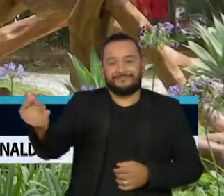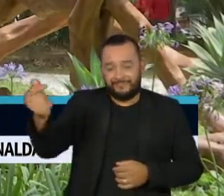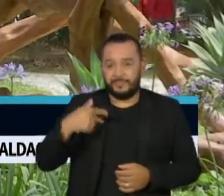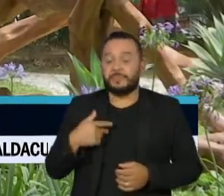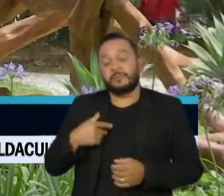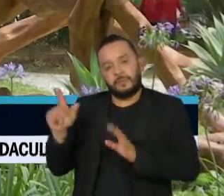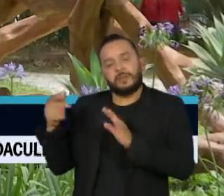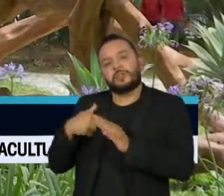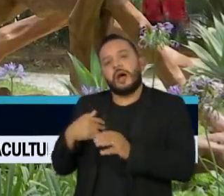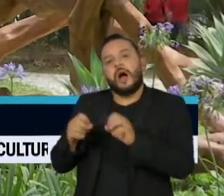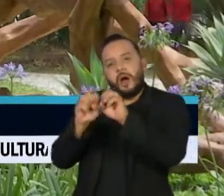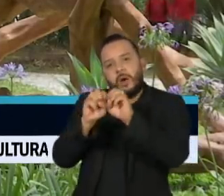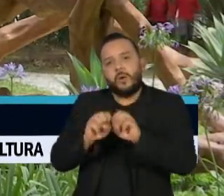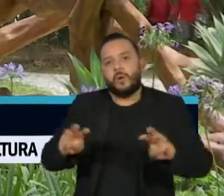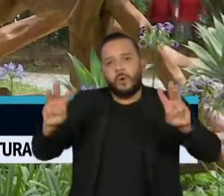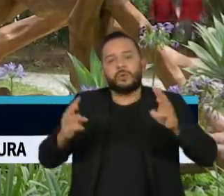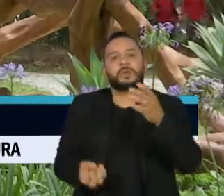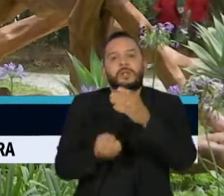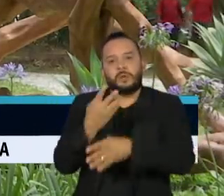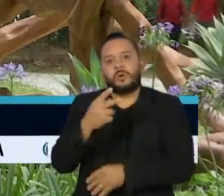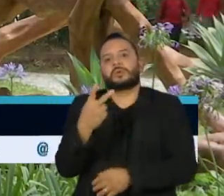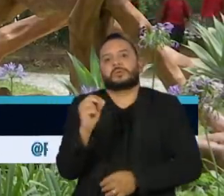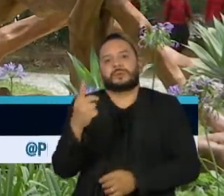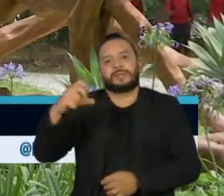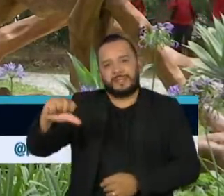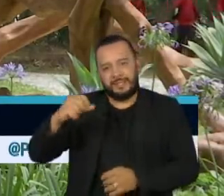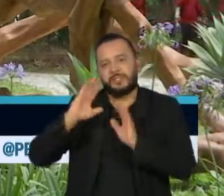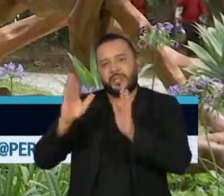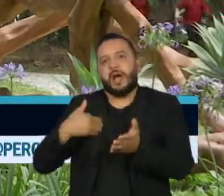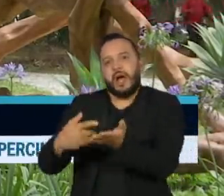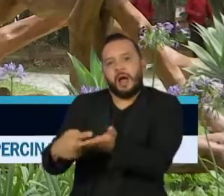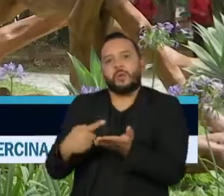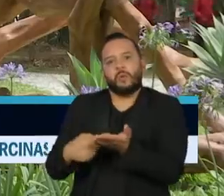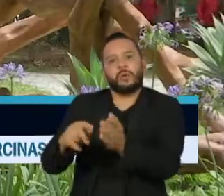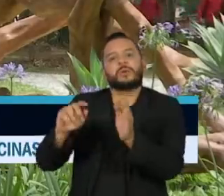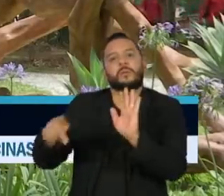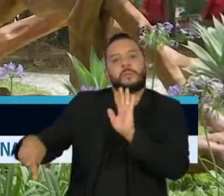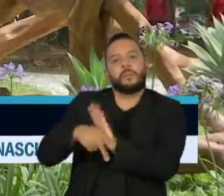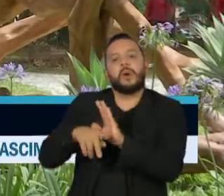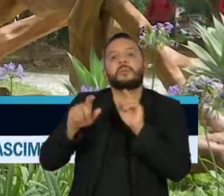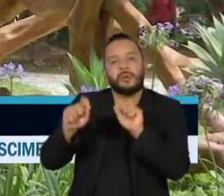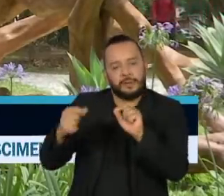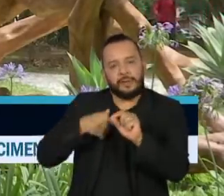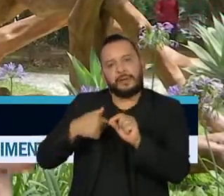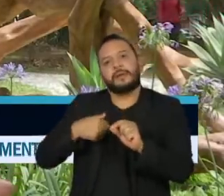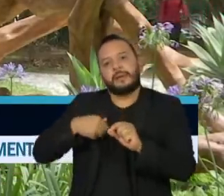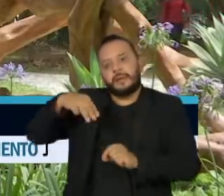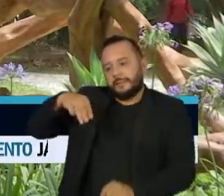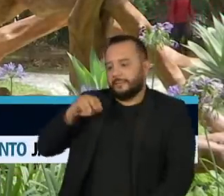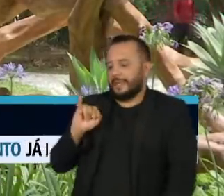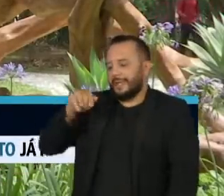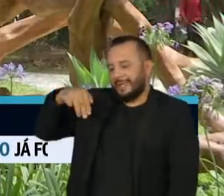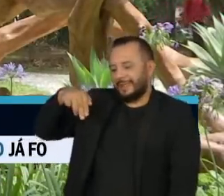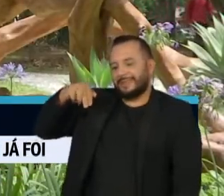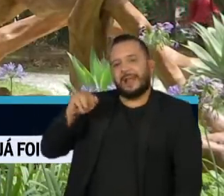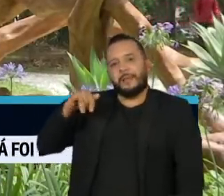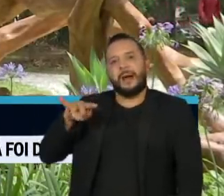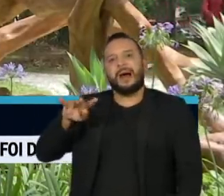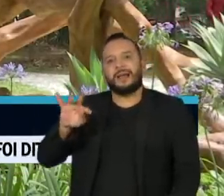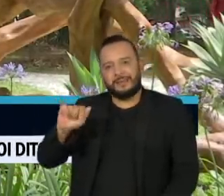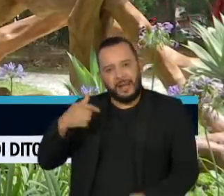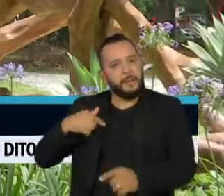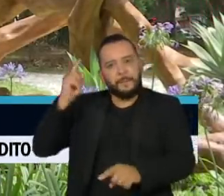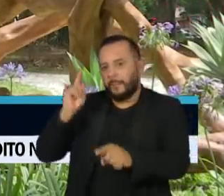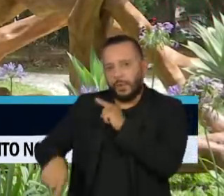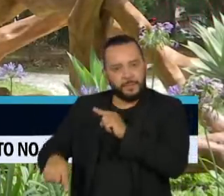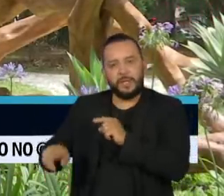em 2013 a Convenção de Minamata sobre o mercúrio, para restringir o uso da substância em todo o planeta. O